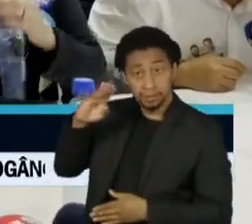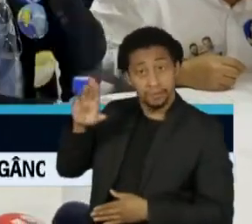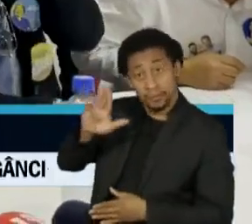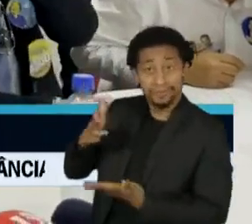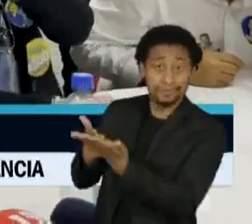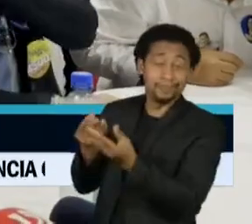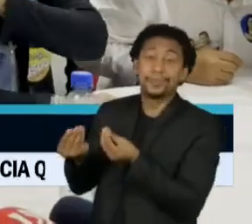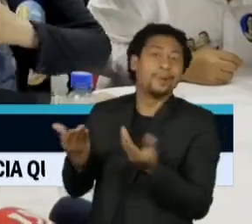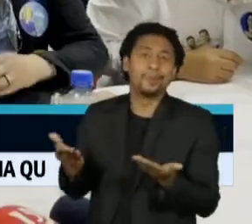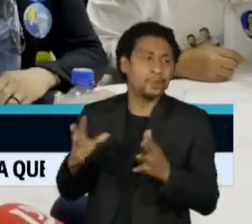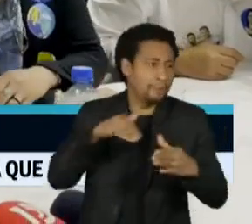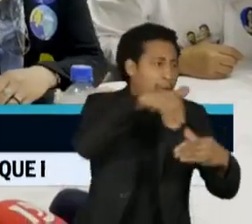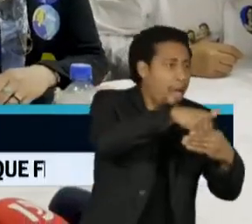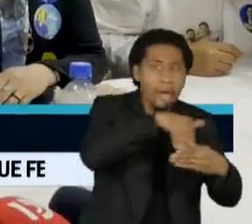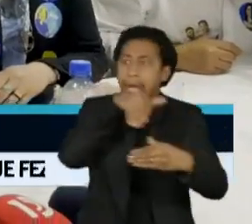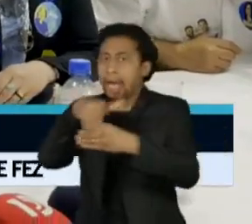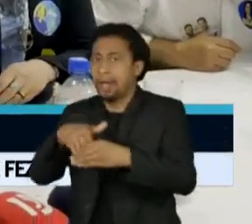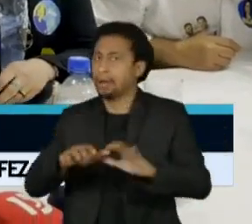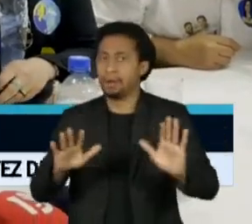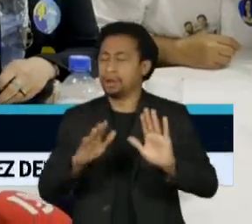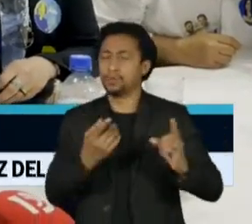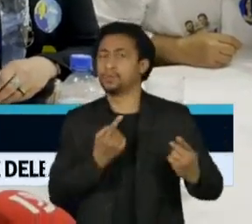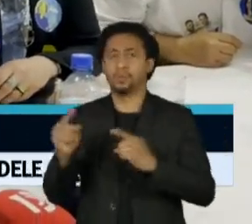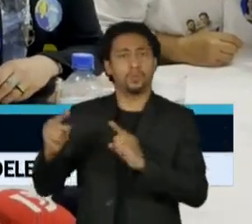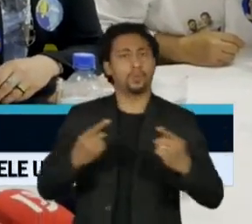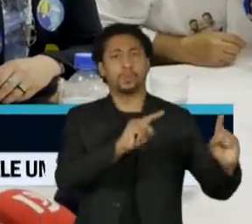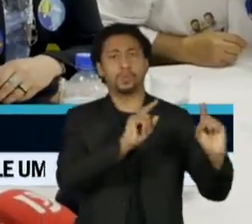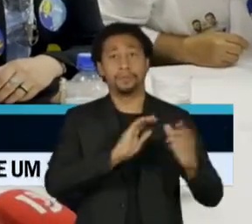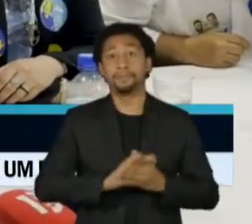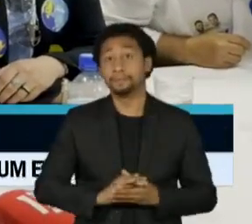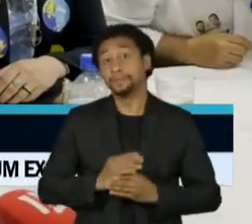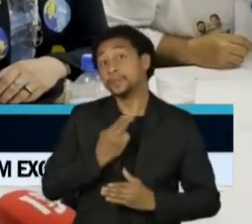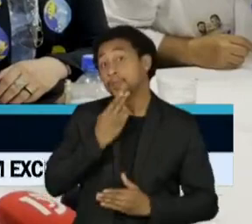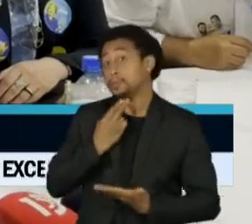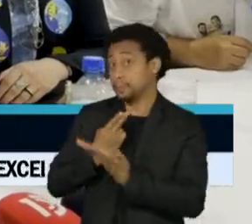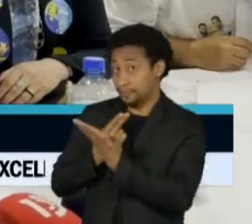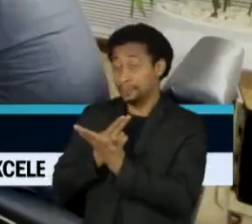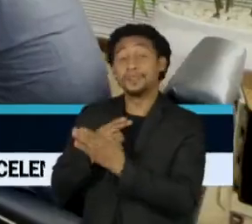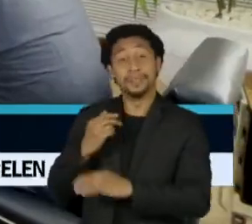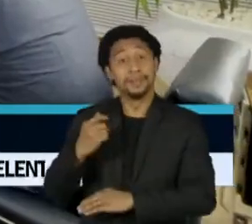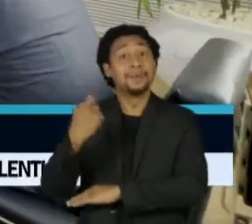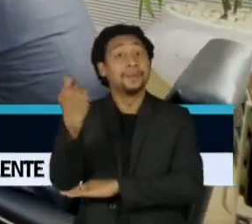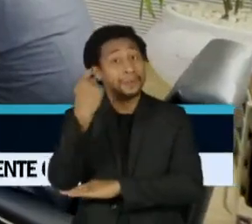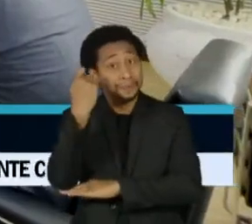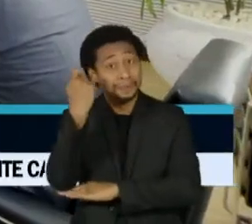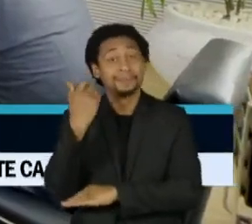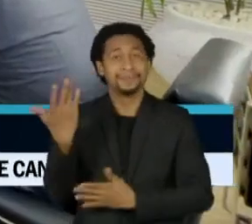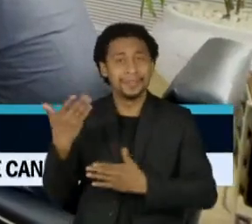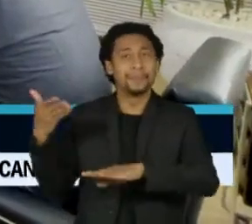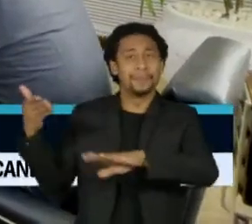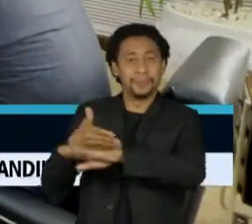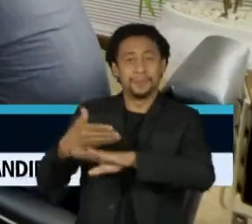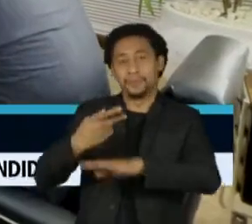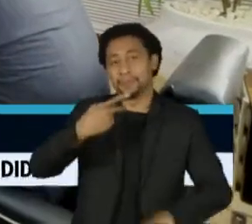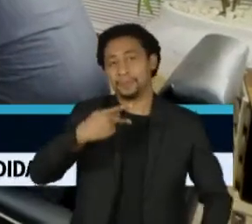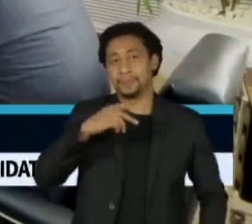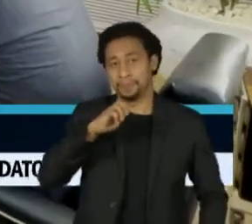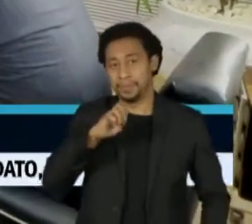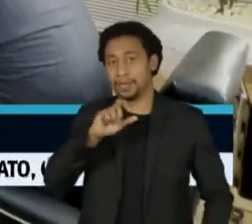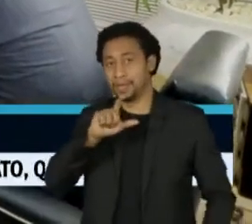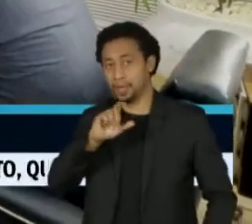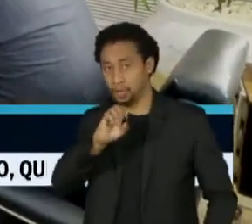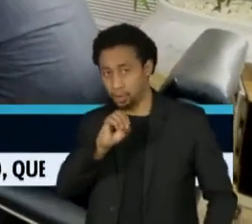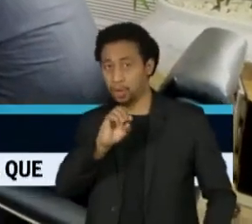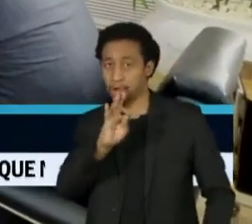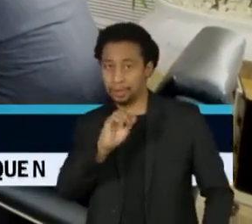Simone Tebet, candidata pelo MDB, foi ao Rio Grande do Sul. A senadora participou de um ato de campanha em Pelotas e também no interior